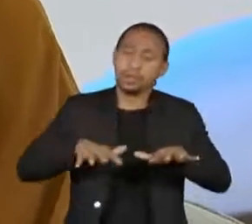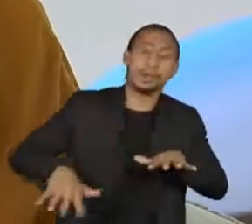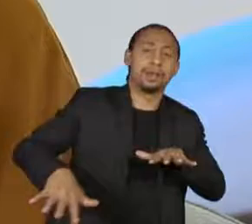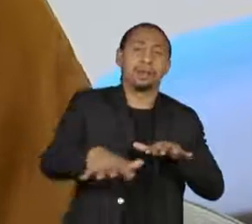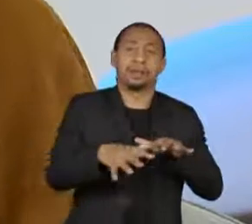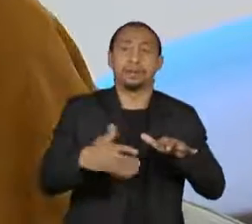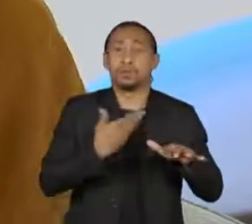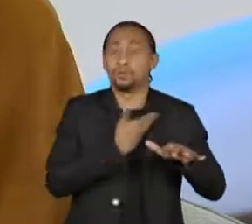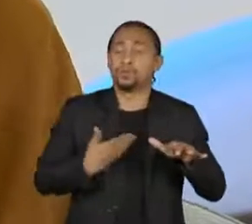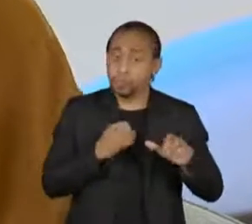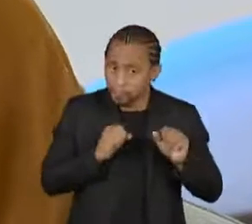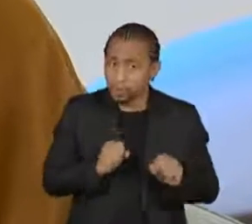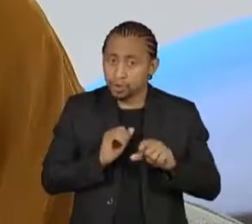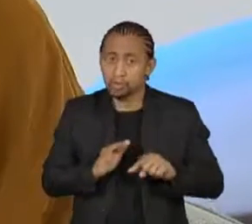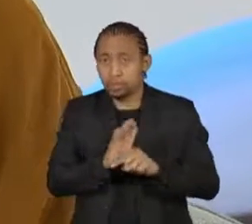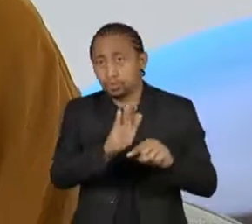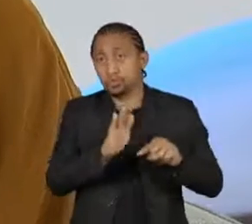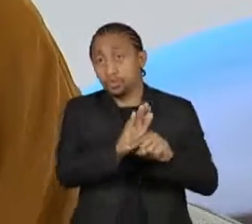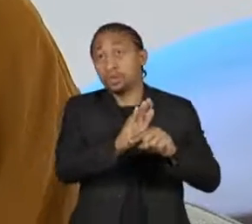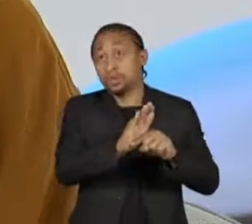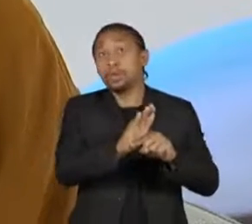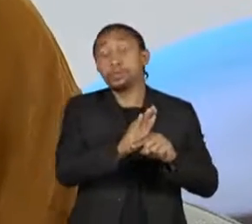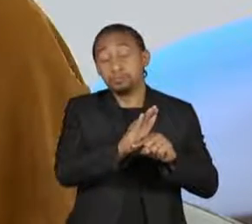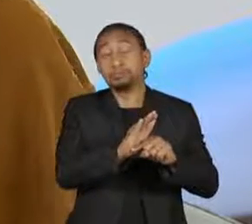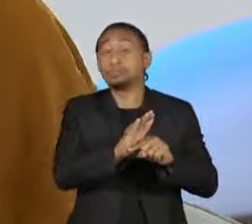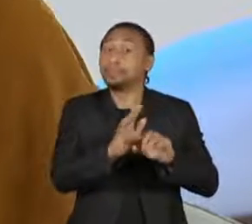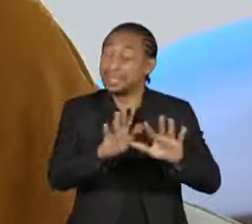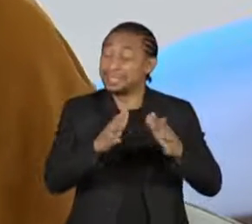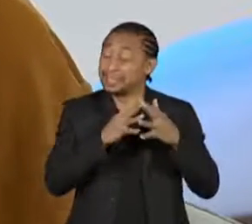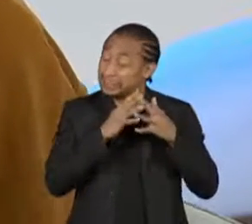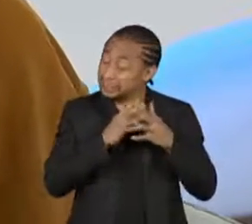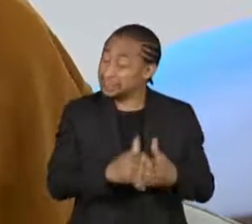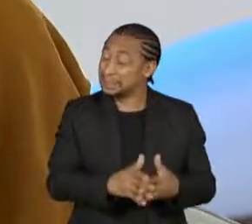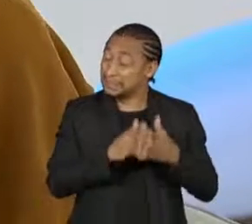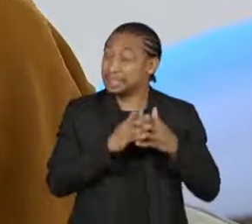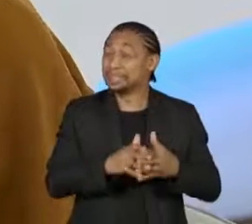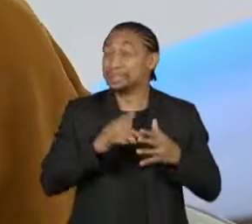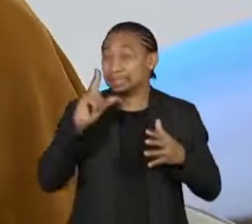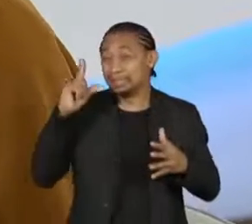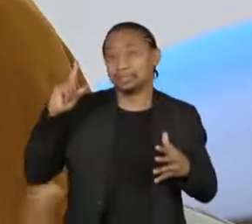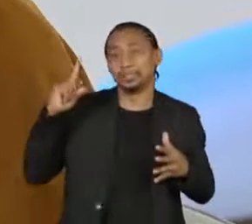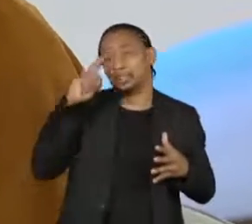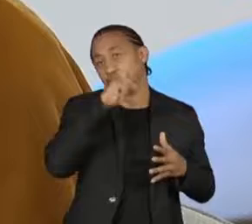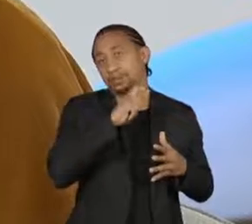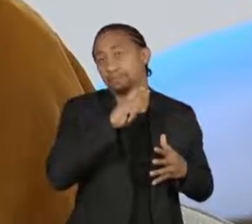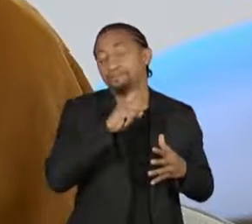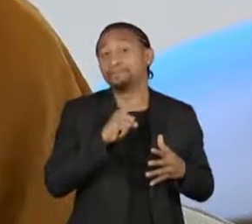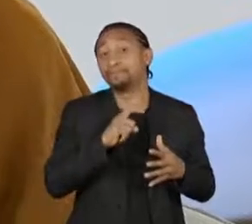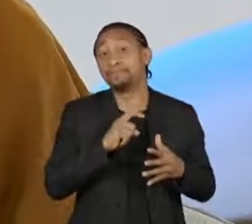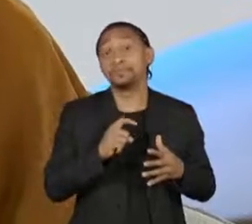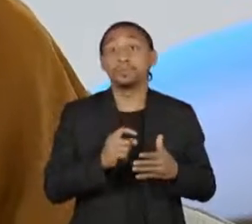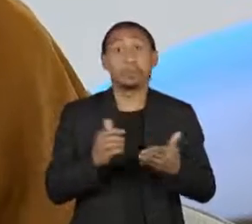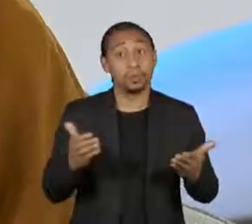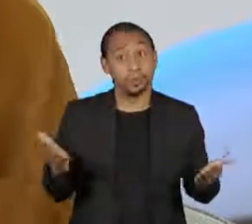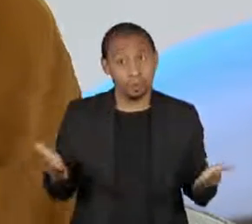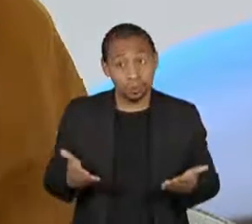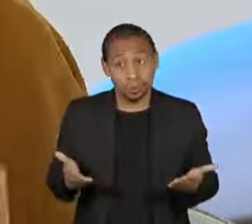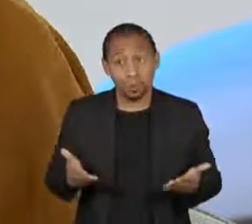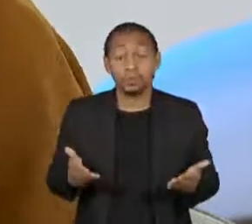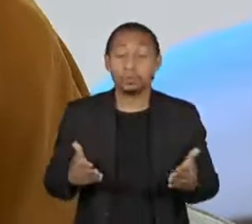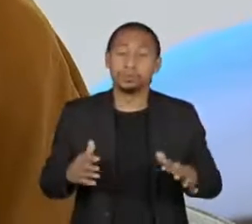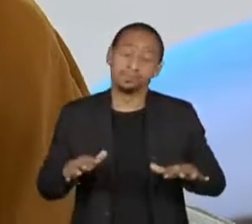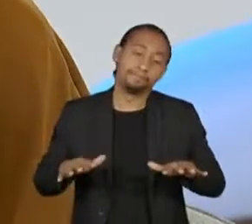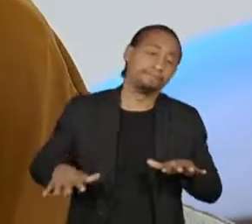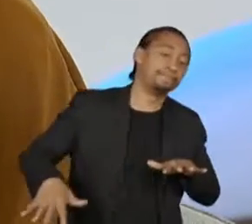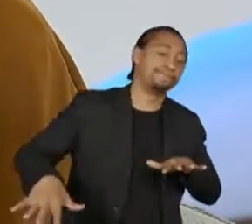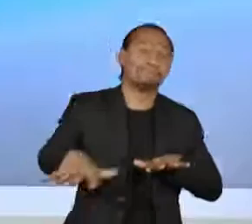nessa tarefa, mesmo assim ainda tem uma complexidade. Hoje, nós temos uma situação de terra